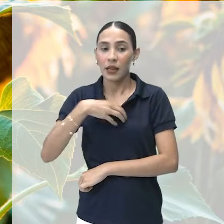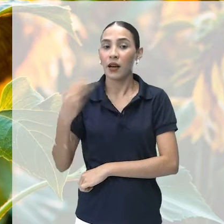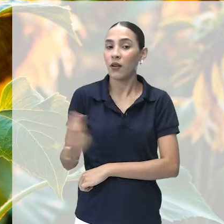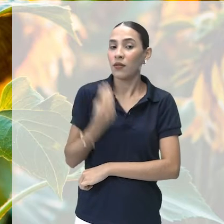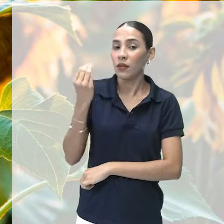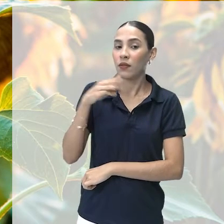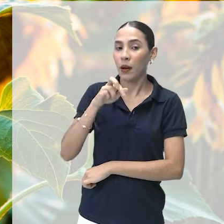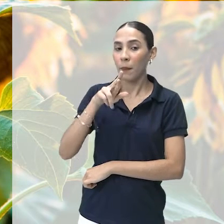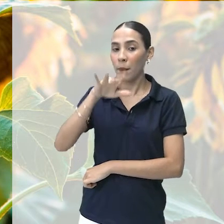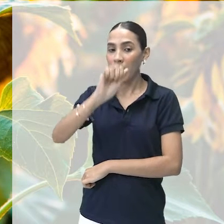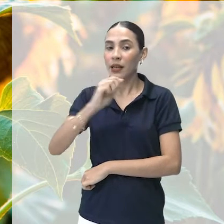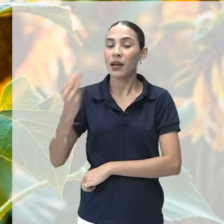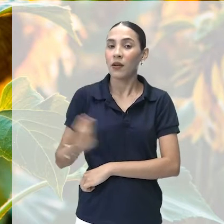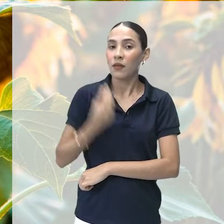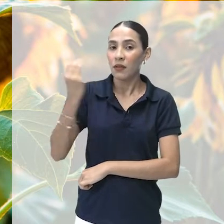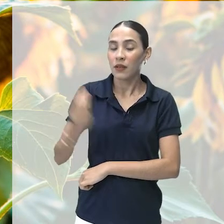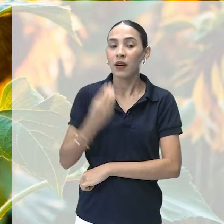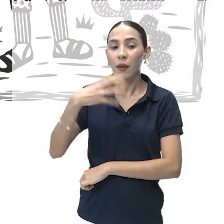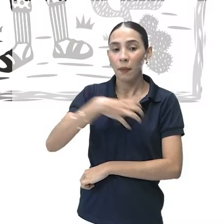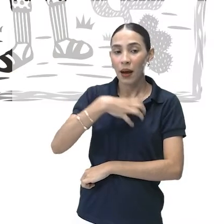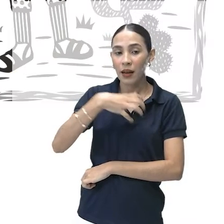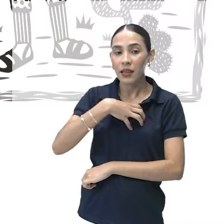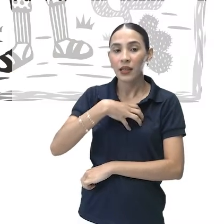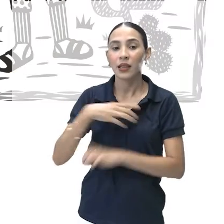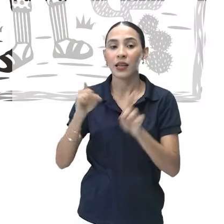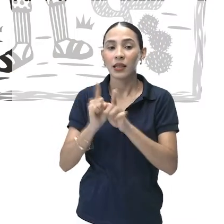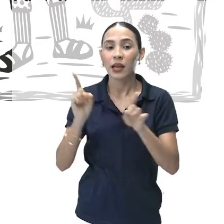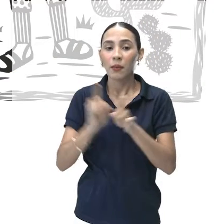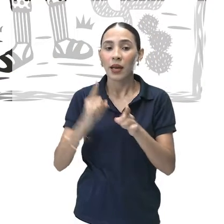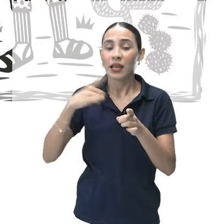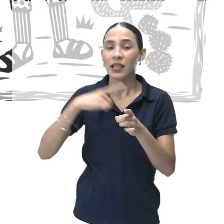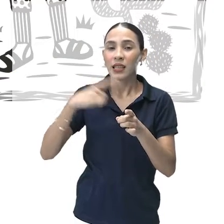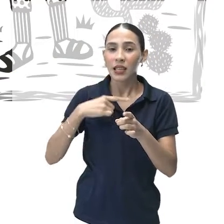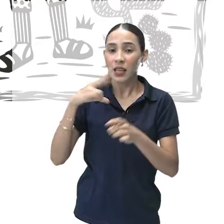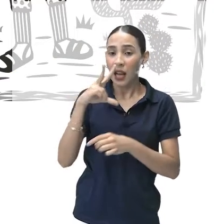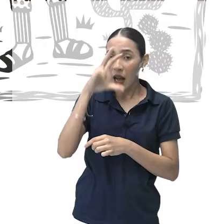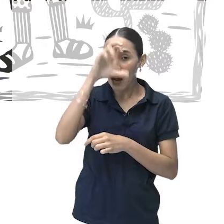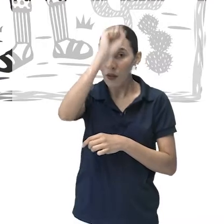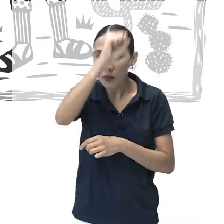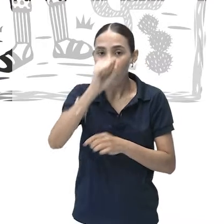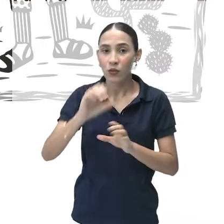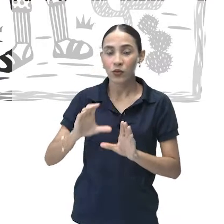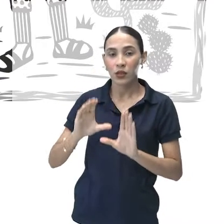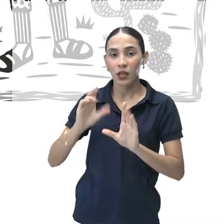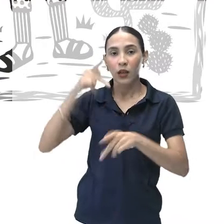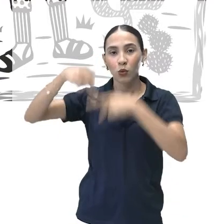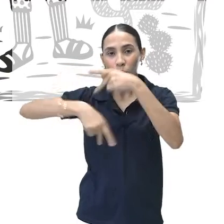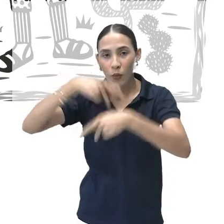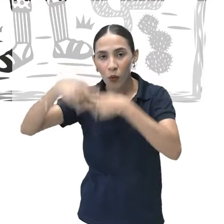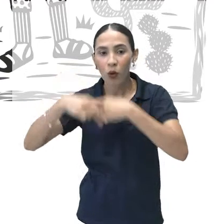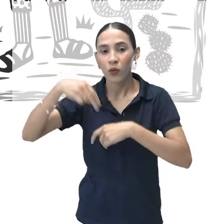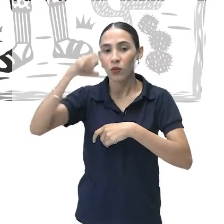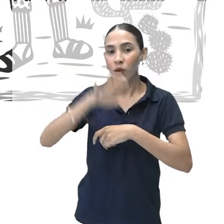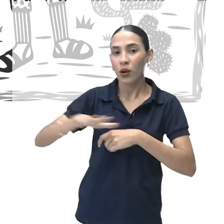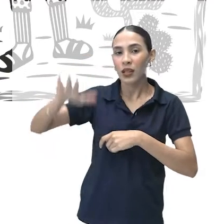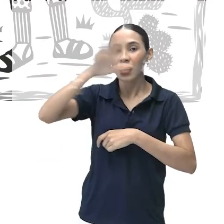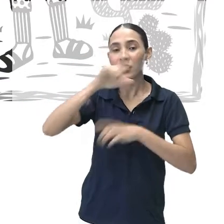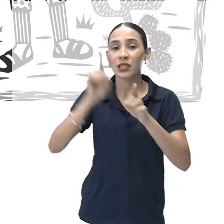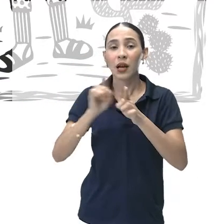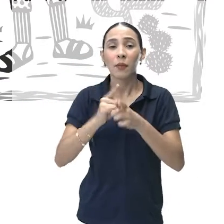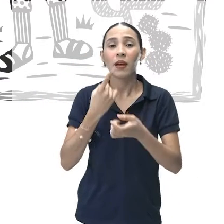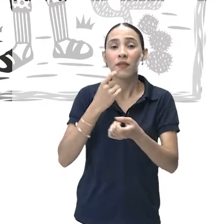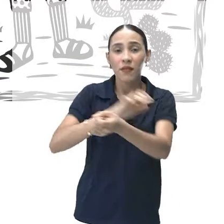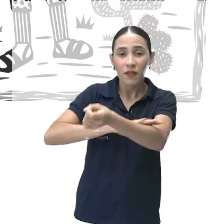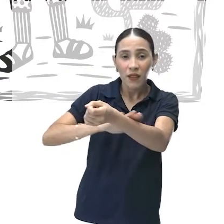Maria, viva a Bahia. No pulso esquerdo, o bang bang. Em suas veias